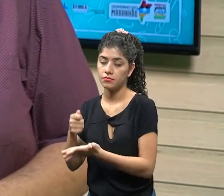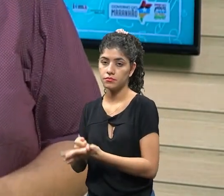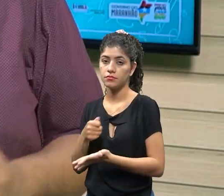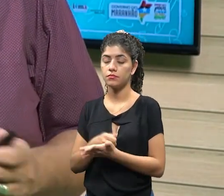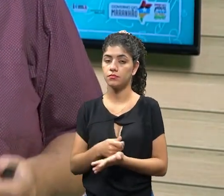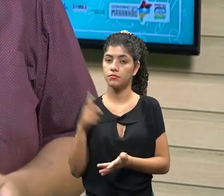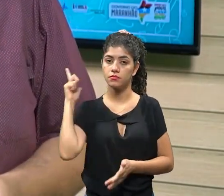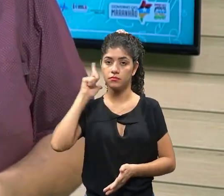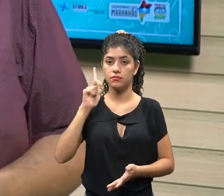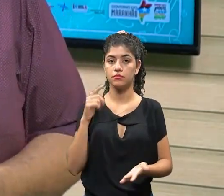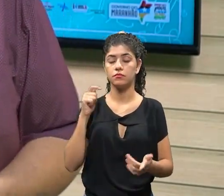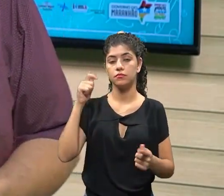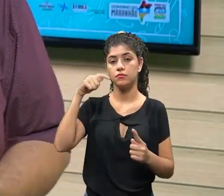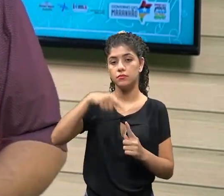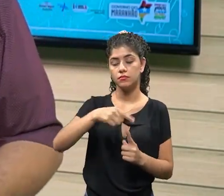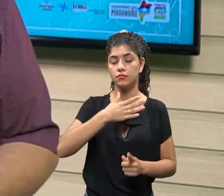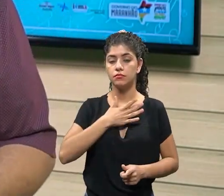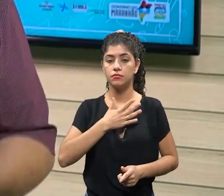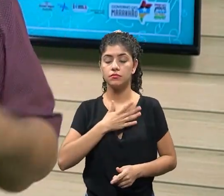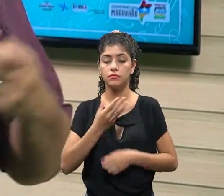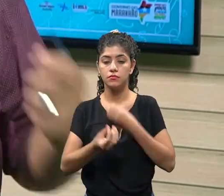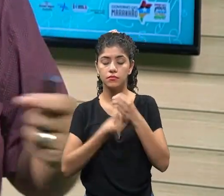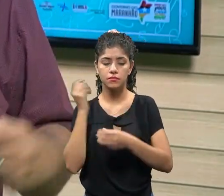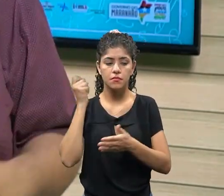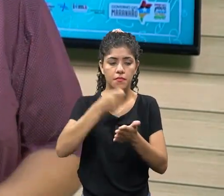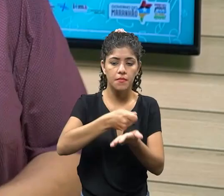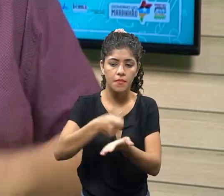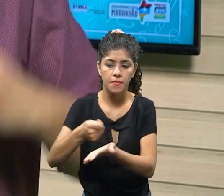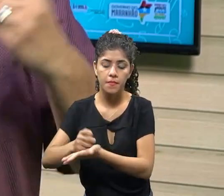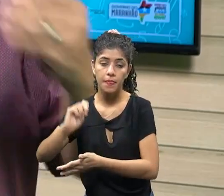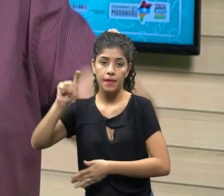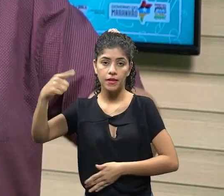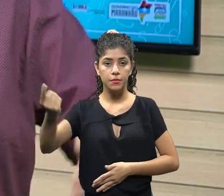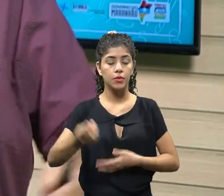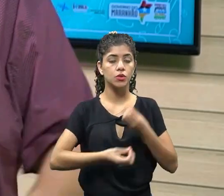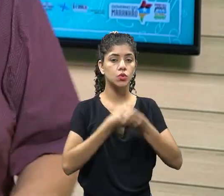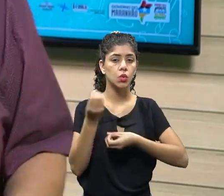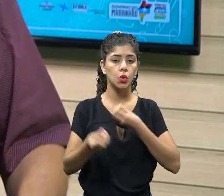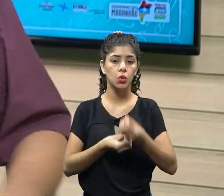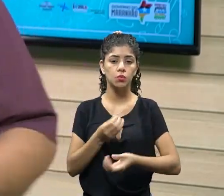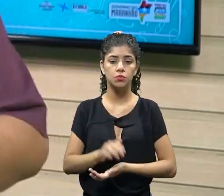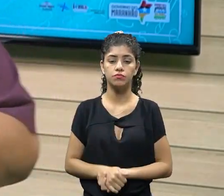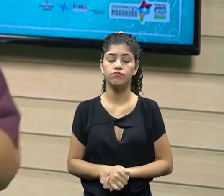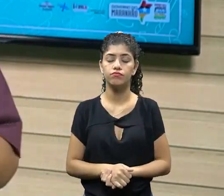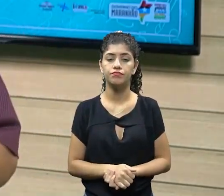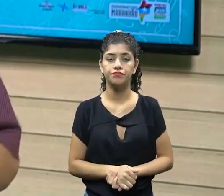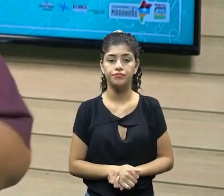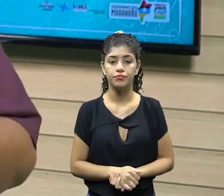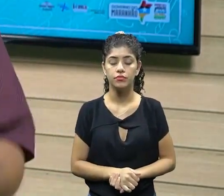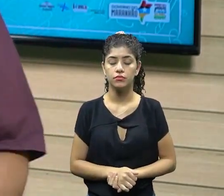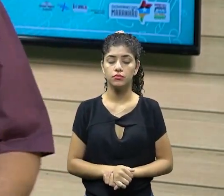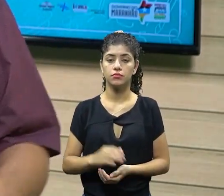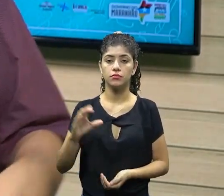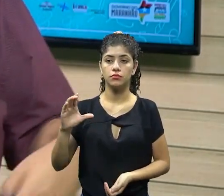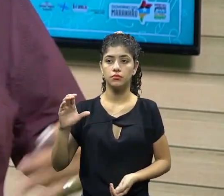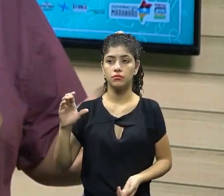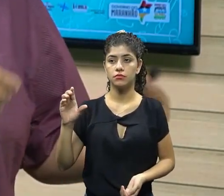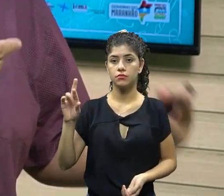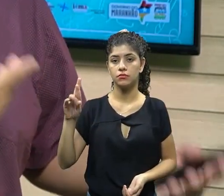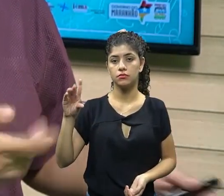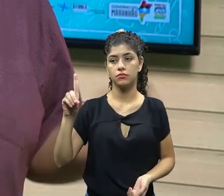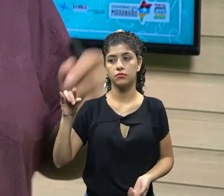objetivos. E aí, como eu vou cobrar isso, né? De que forma? Qual é a maneira de crédito que eu vou dar? Se é financiamento, se é cartão,